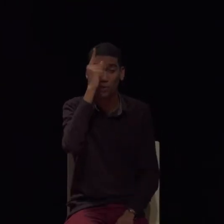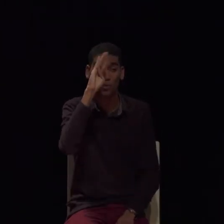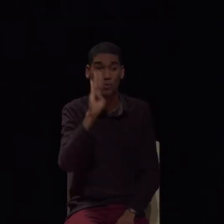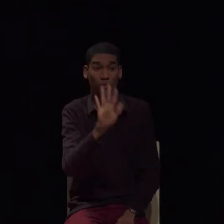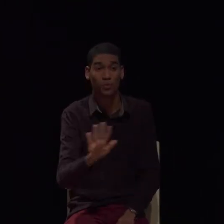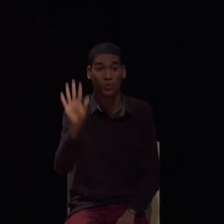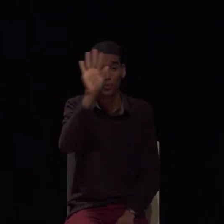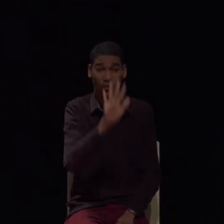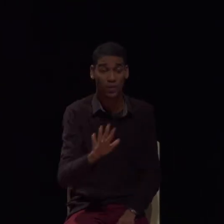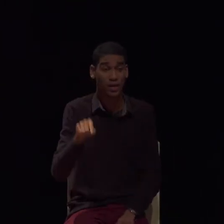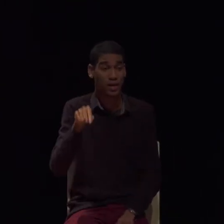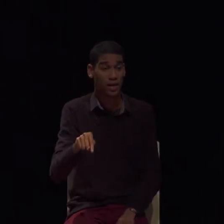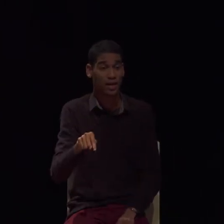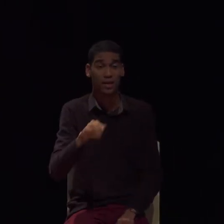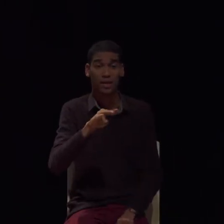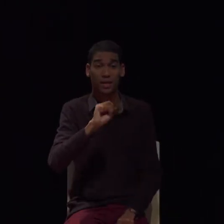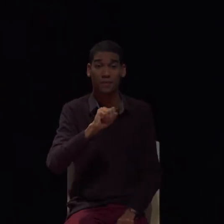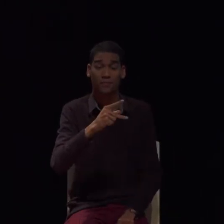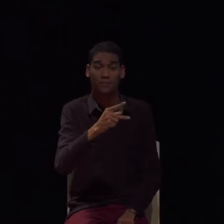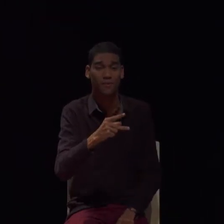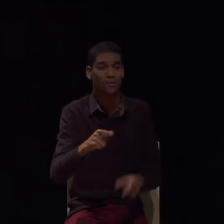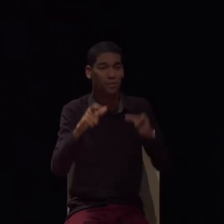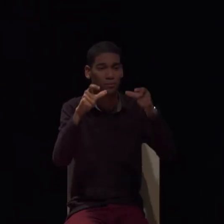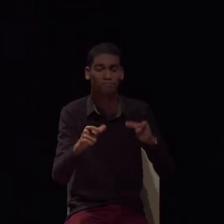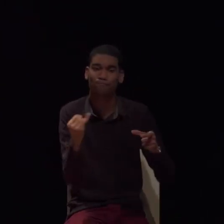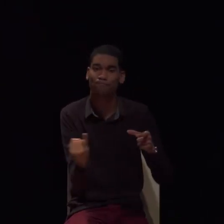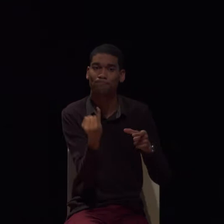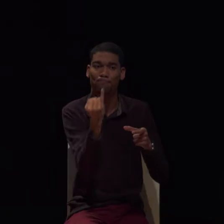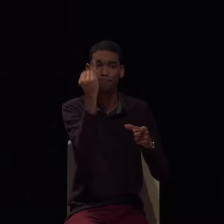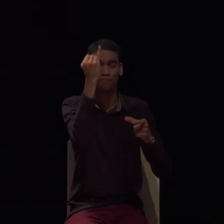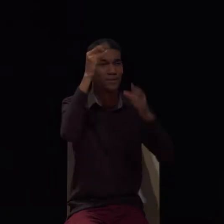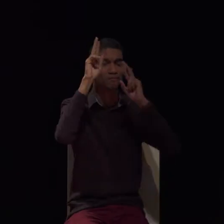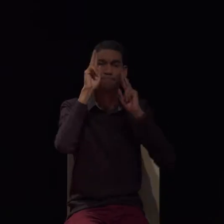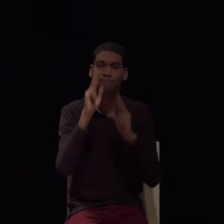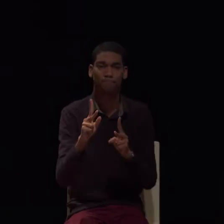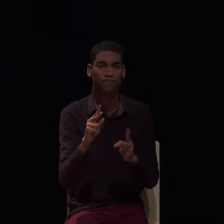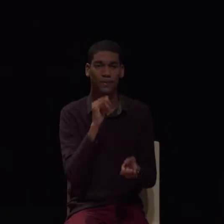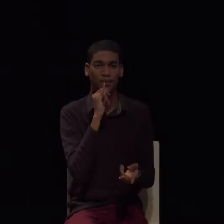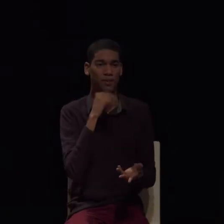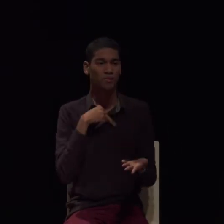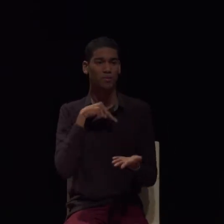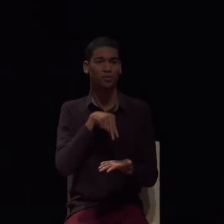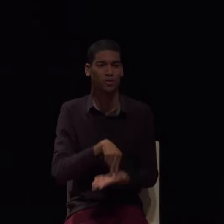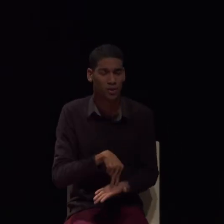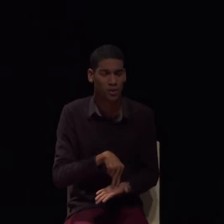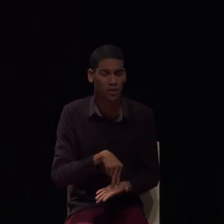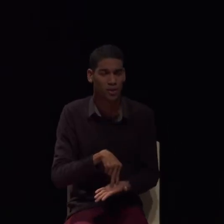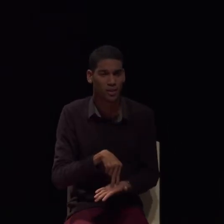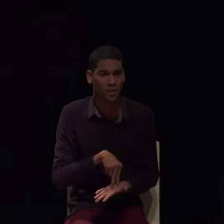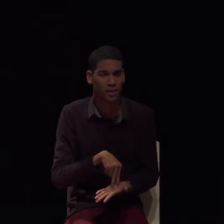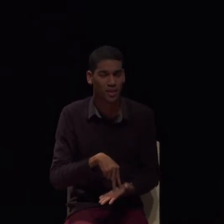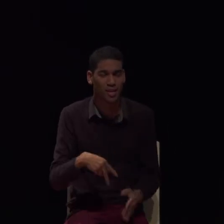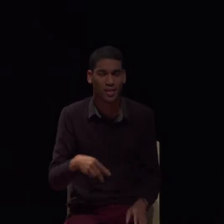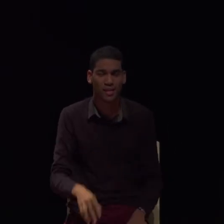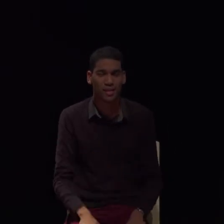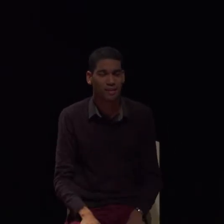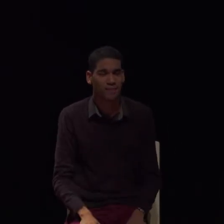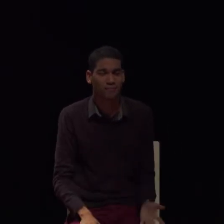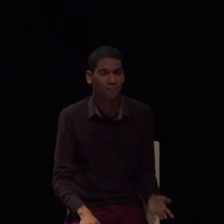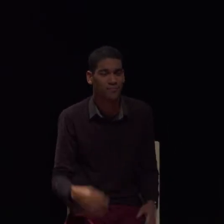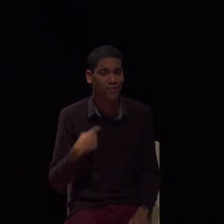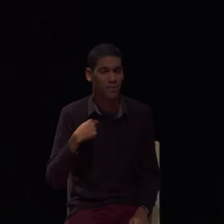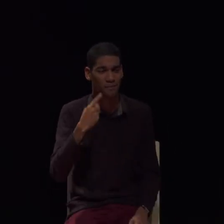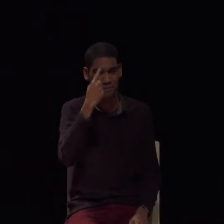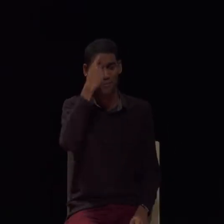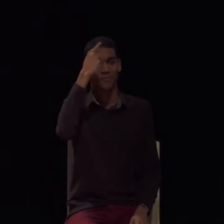de uma importância ímpar então chegar aqui acho que a primeira coisa que veio na minha